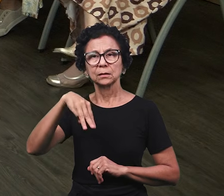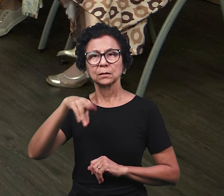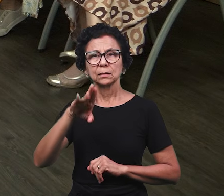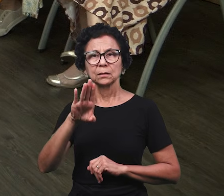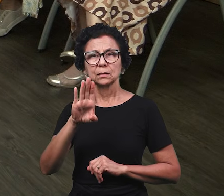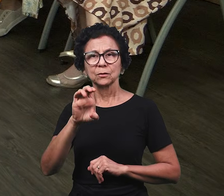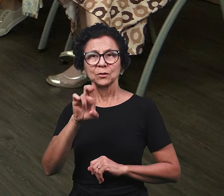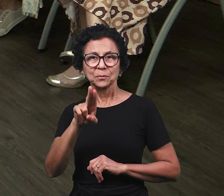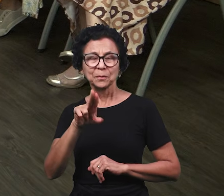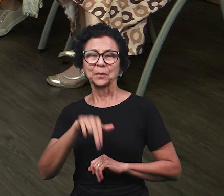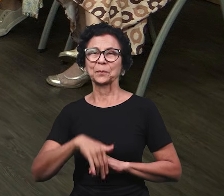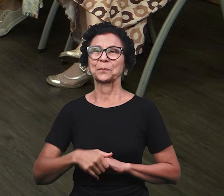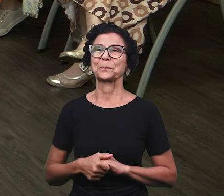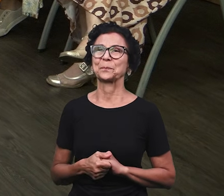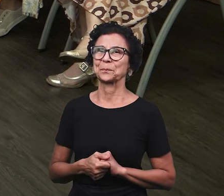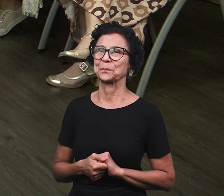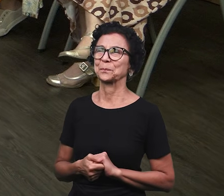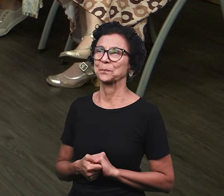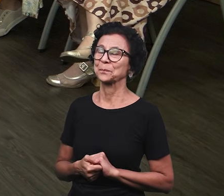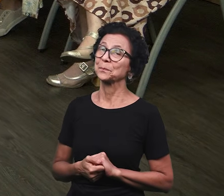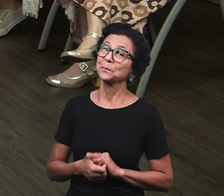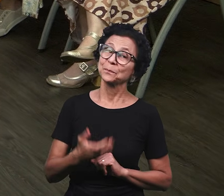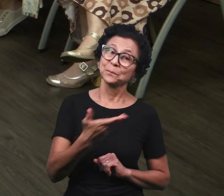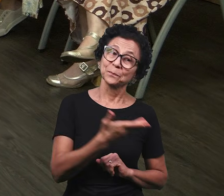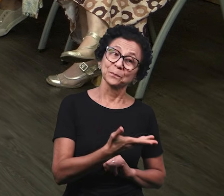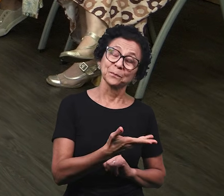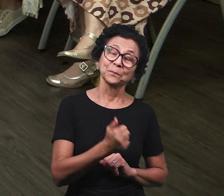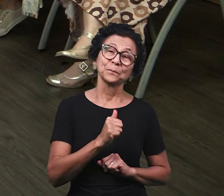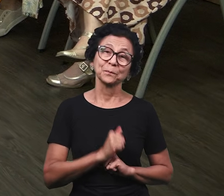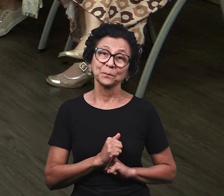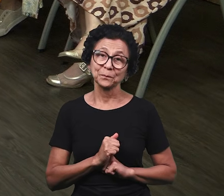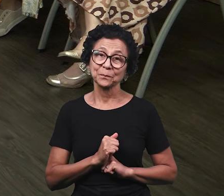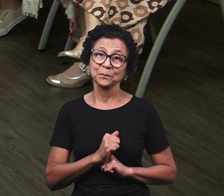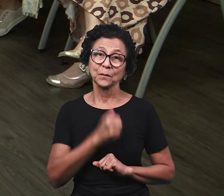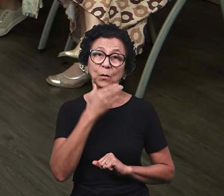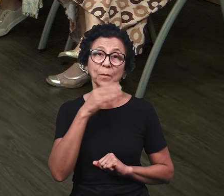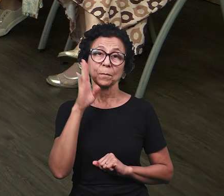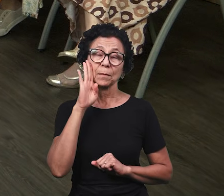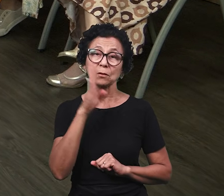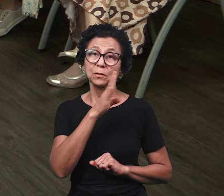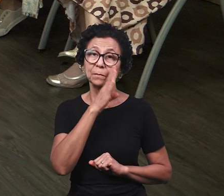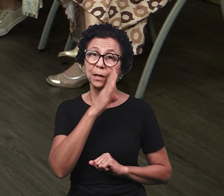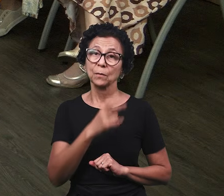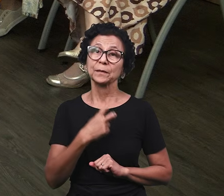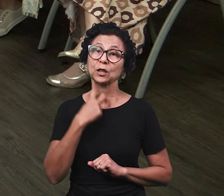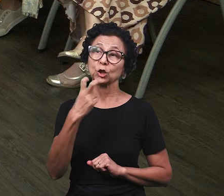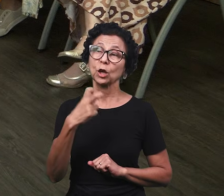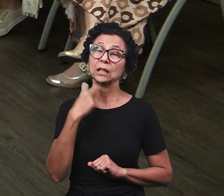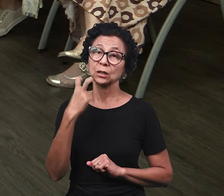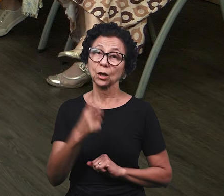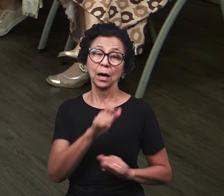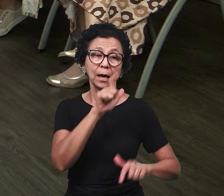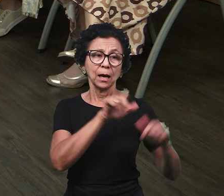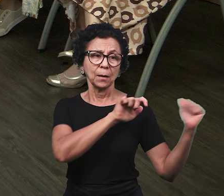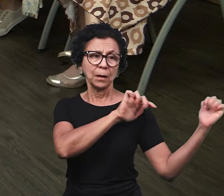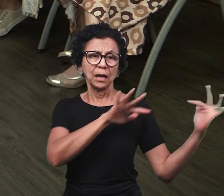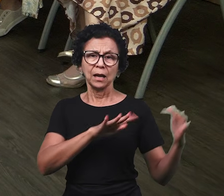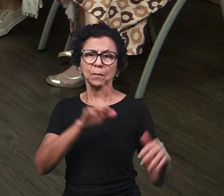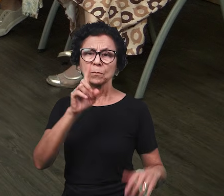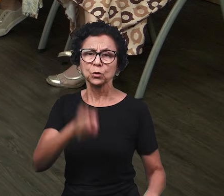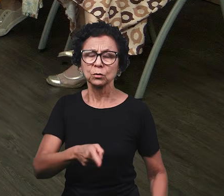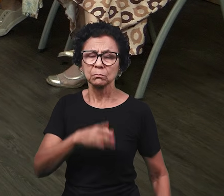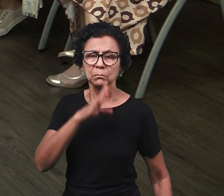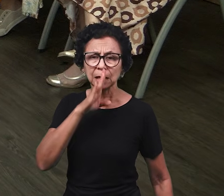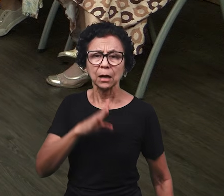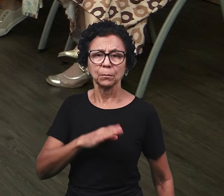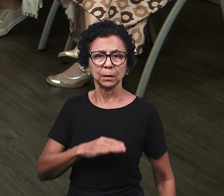com o amor de Deus para com ele? A multidão que mandou ele se calar? Exato. Ou os discípulos que disseram, tem bom ânimo,